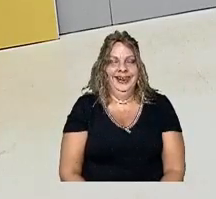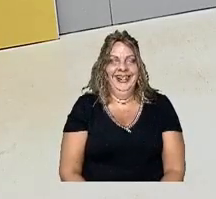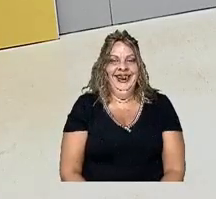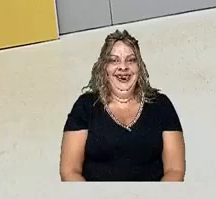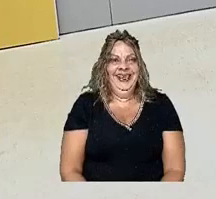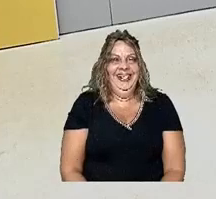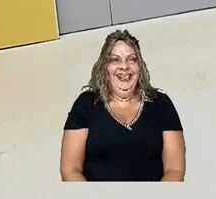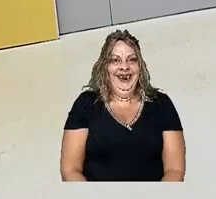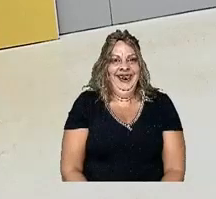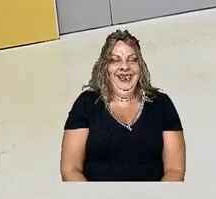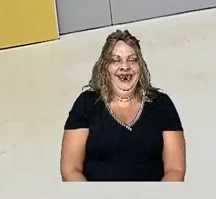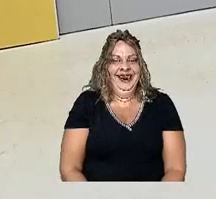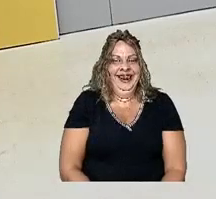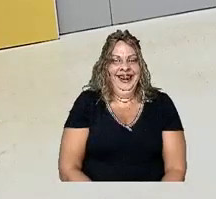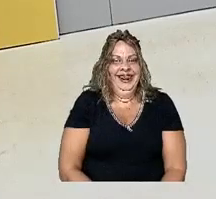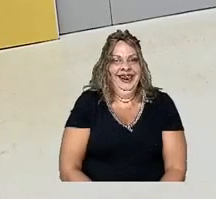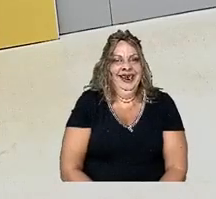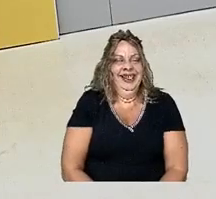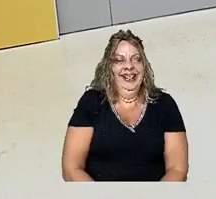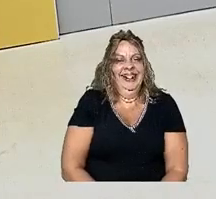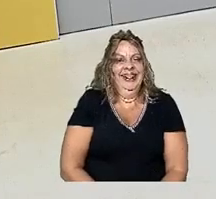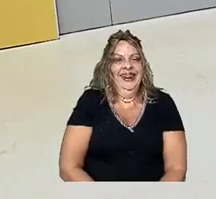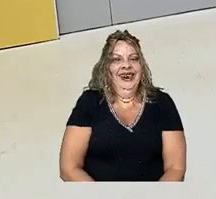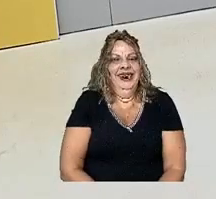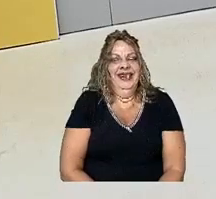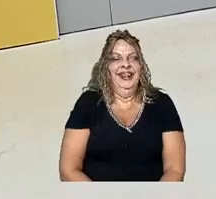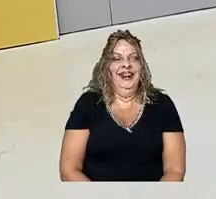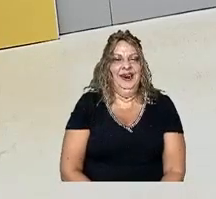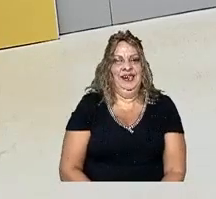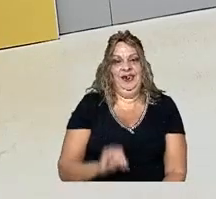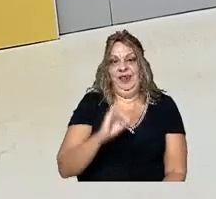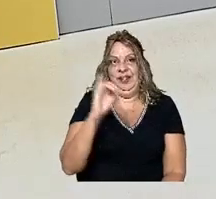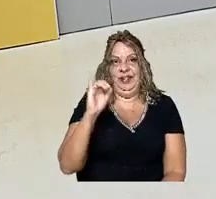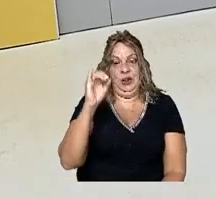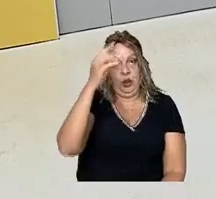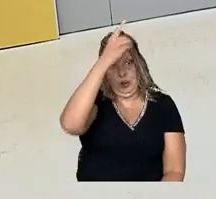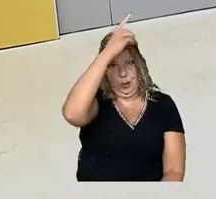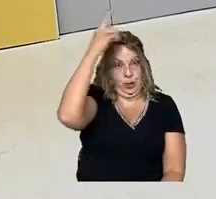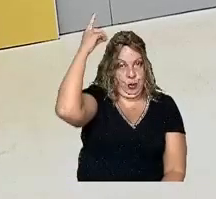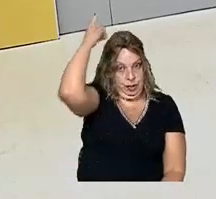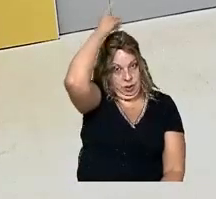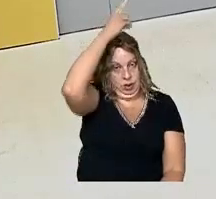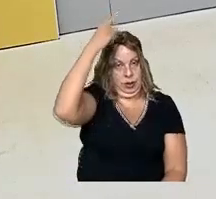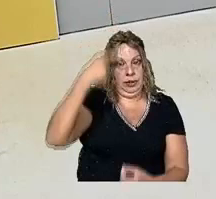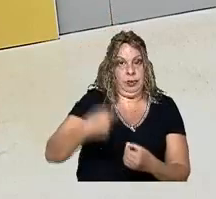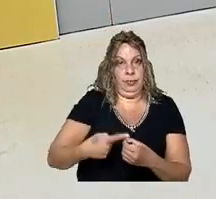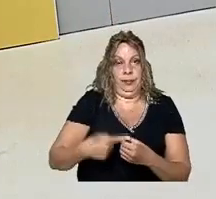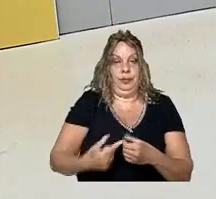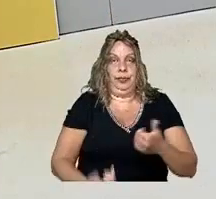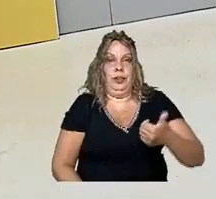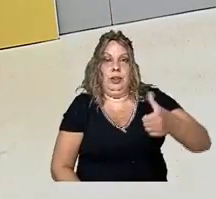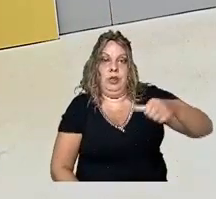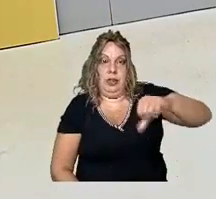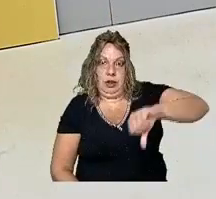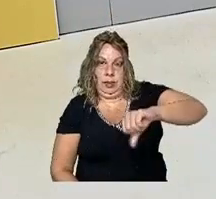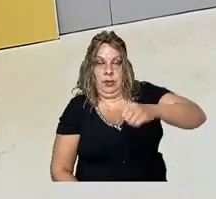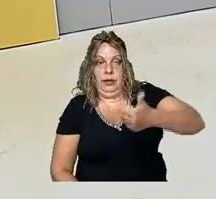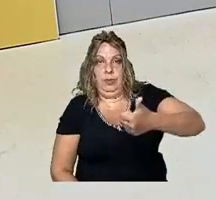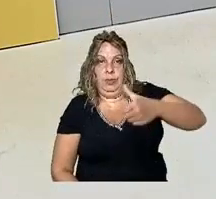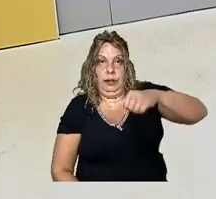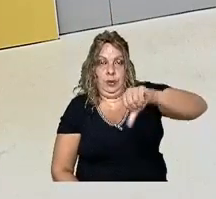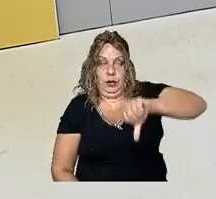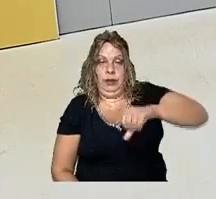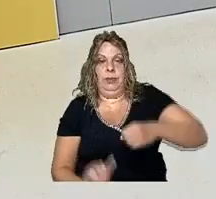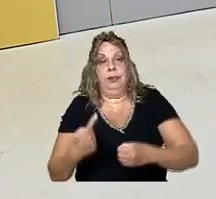Bom dia, Salmo Rezende. Dores, alô, Dores. 19, 19. Santo Amaro também com o